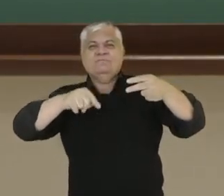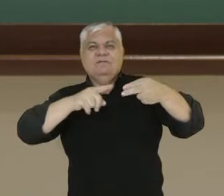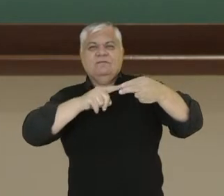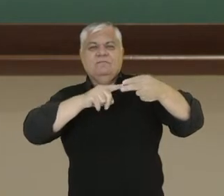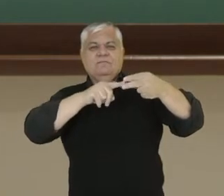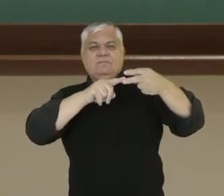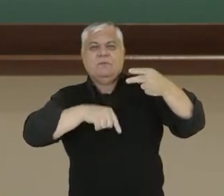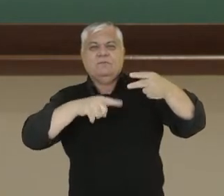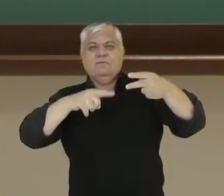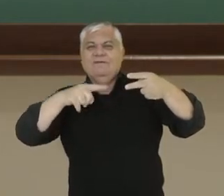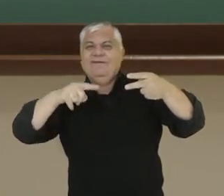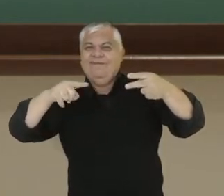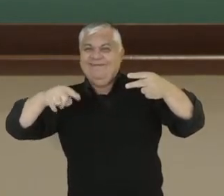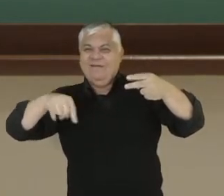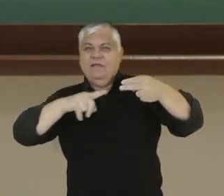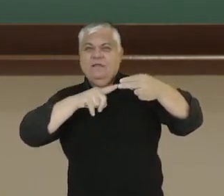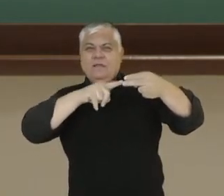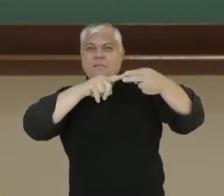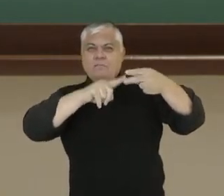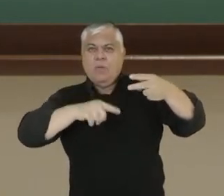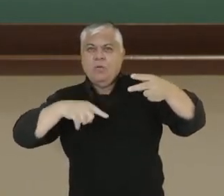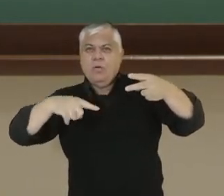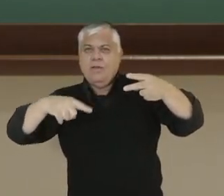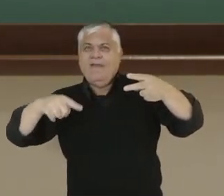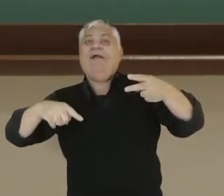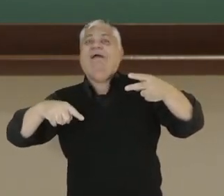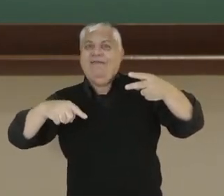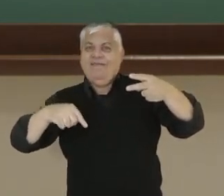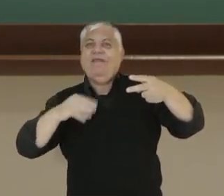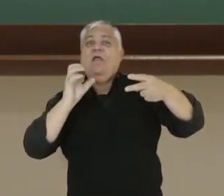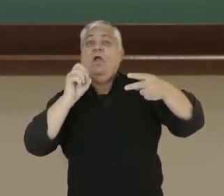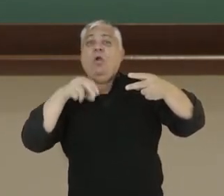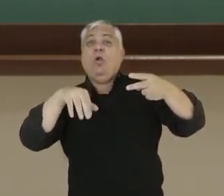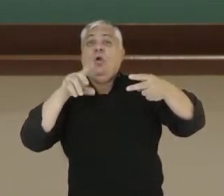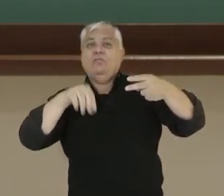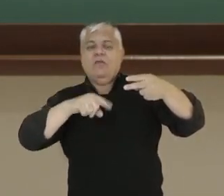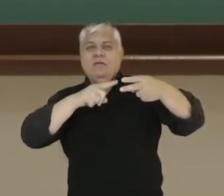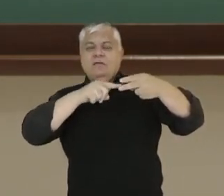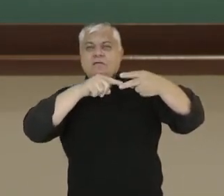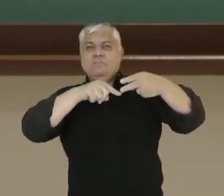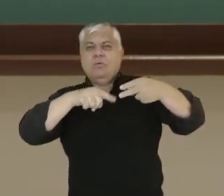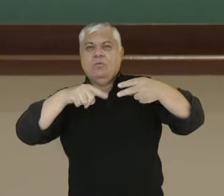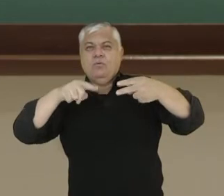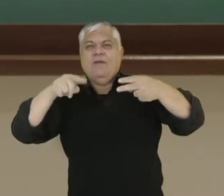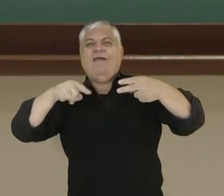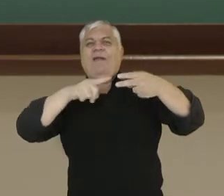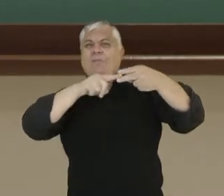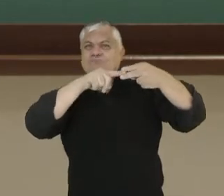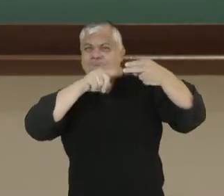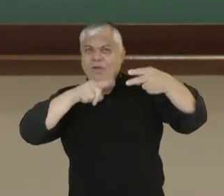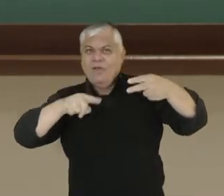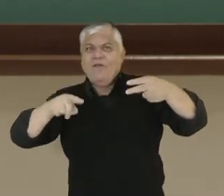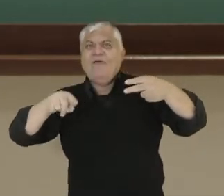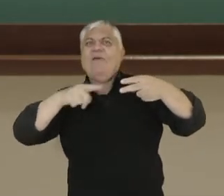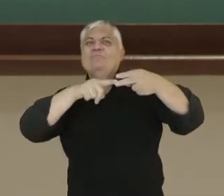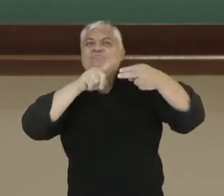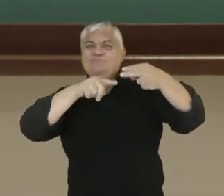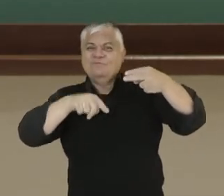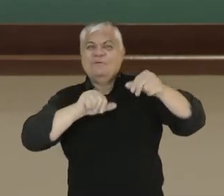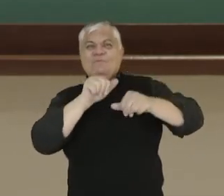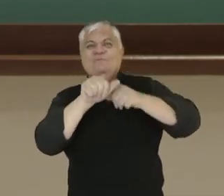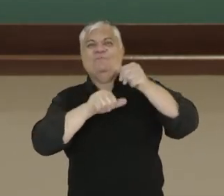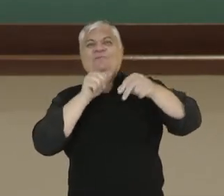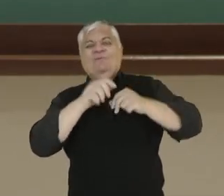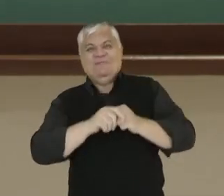propagar, é uma onda, e essa energia ela vai mudar de uma corda para outra. Quando a energia muda de meio,